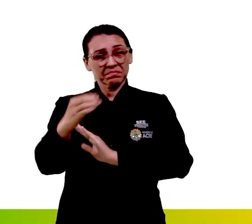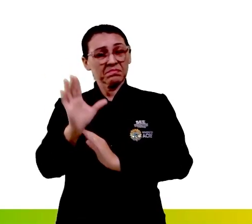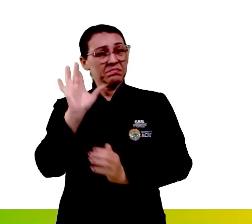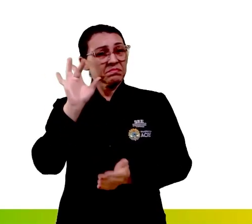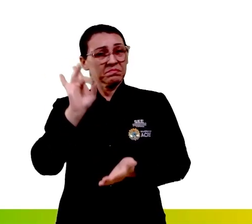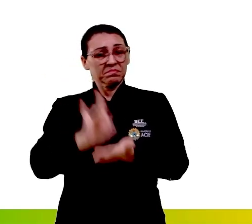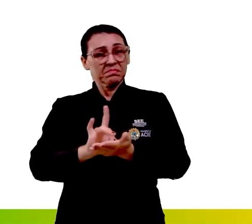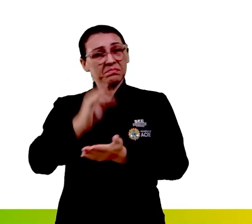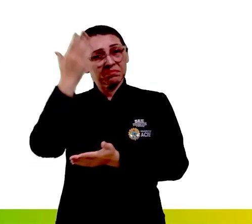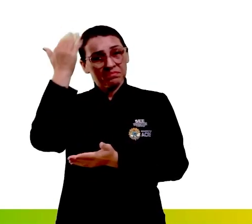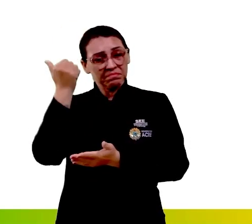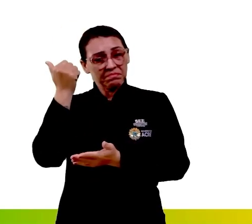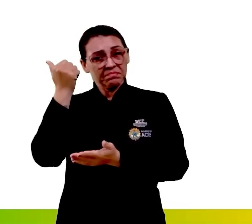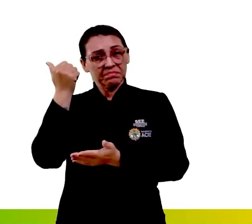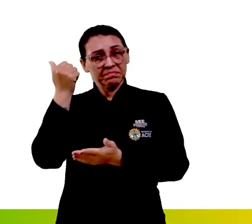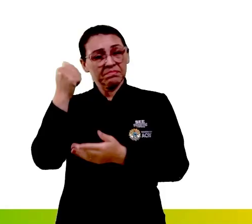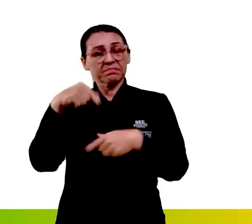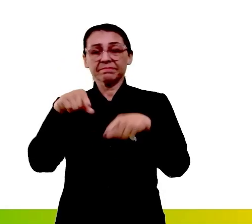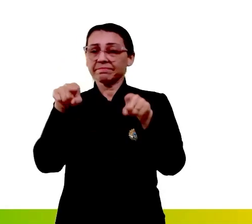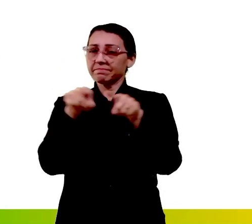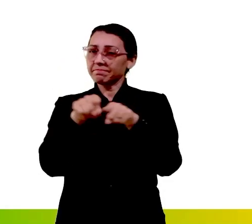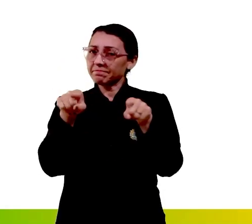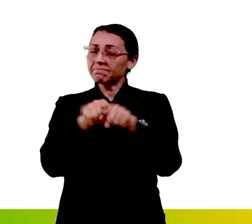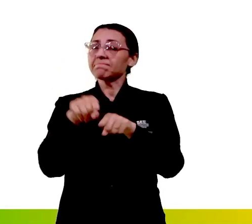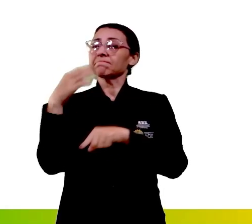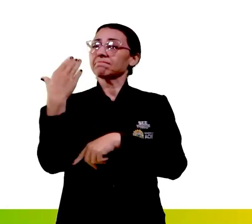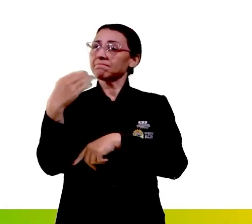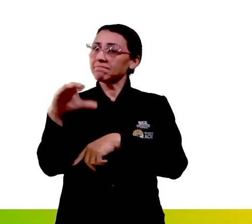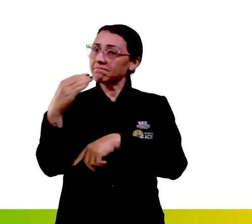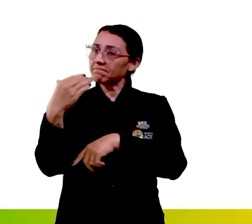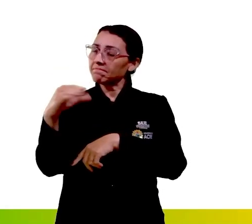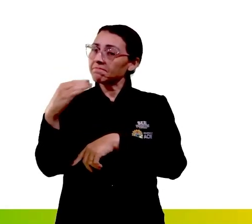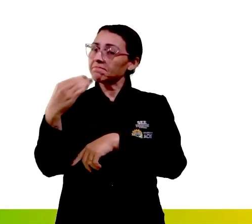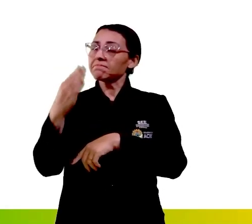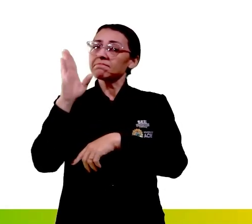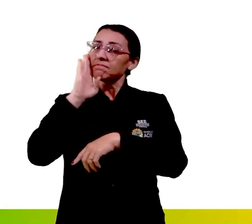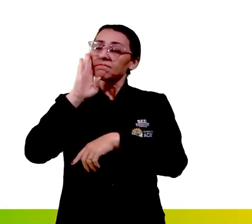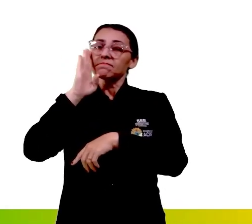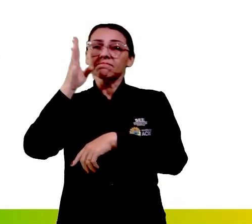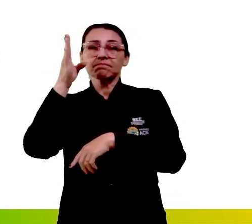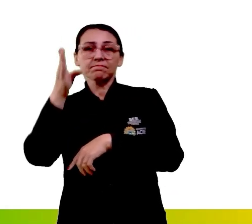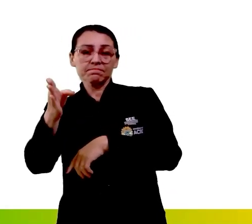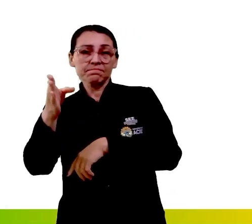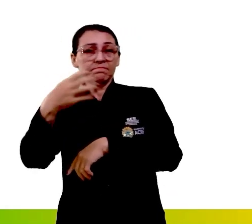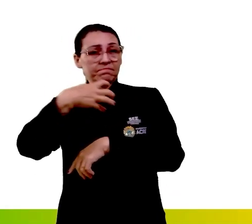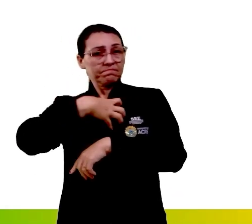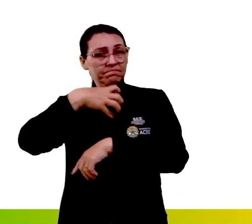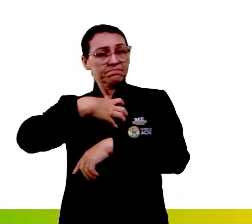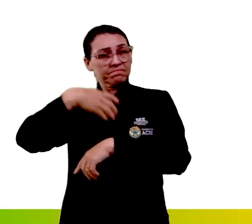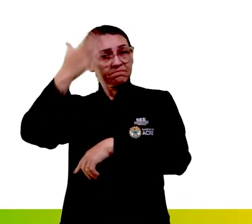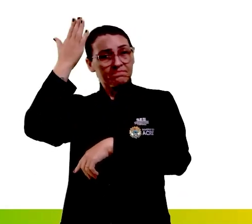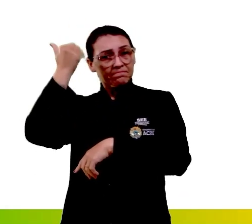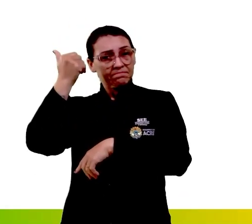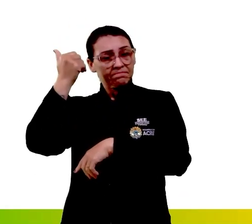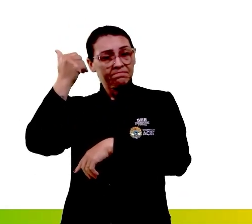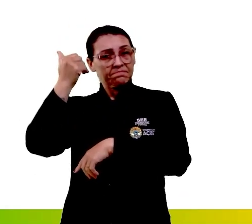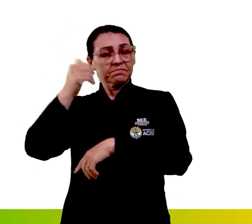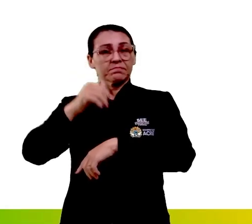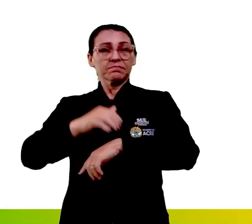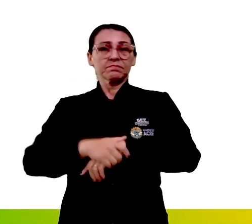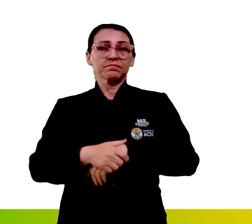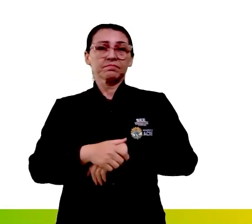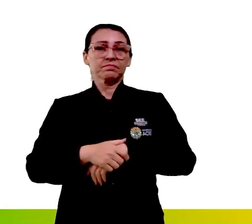legítima de saber. Pelo contrário, a ciência ela passa a ser a principal forma de saber, embora não